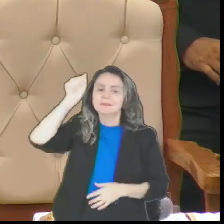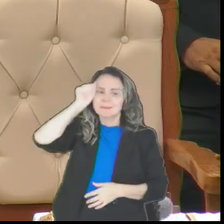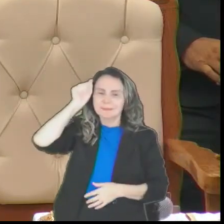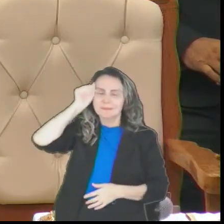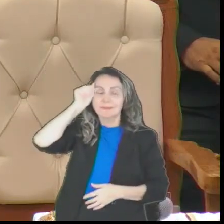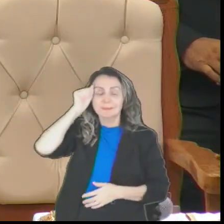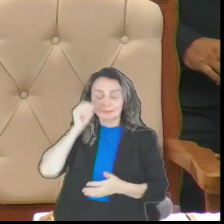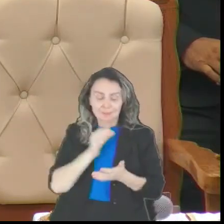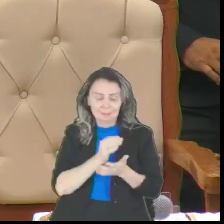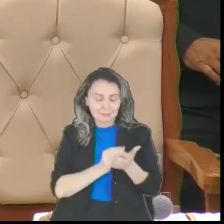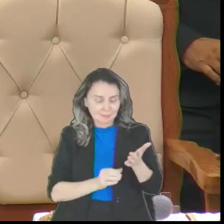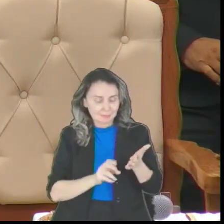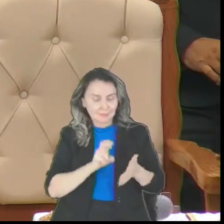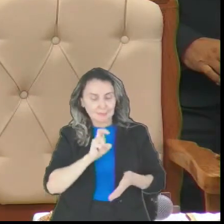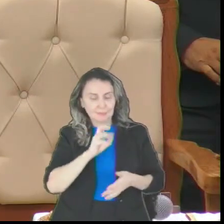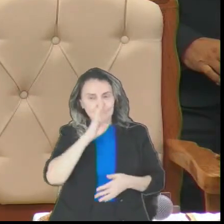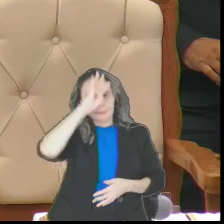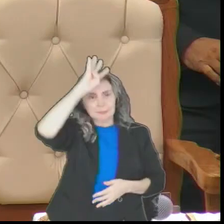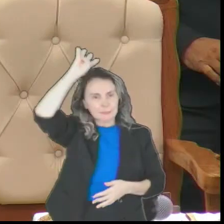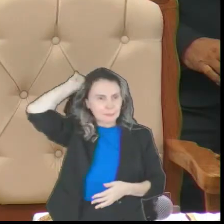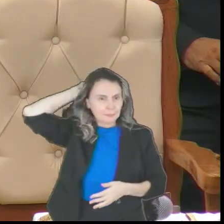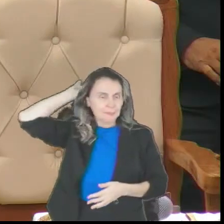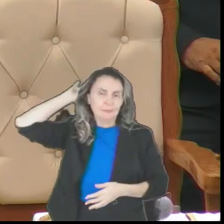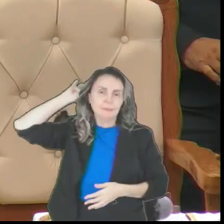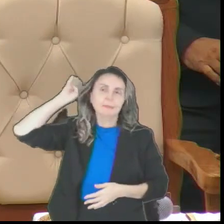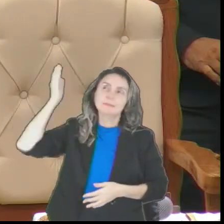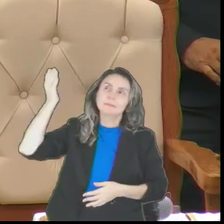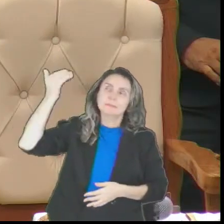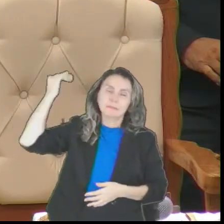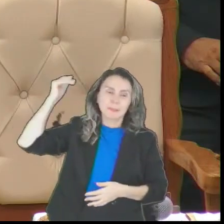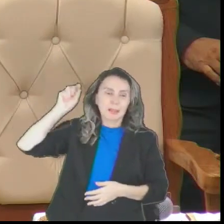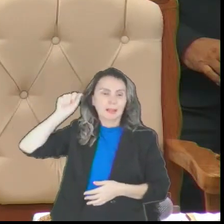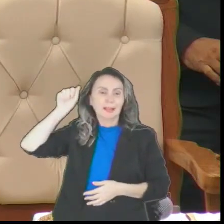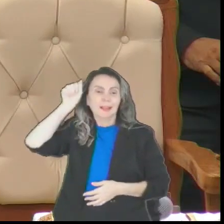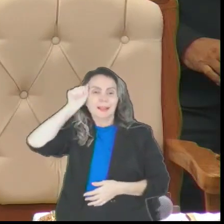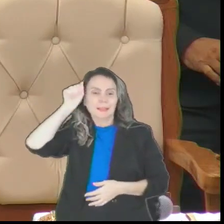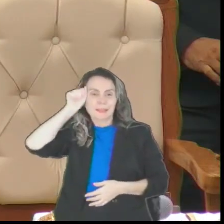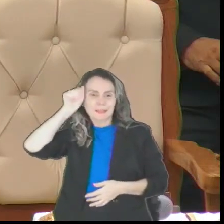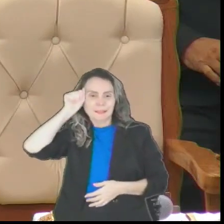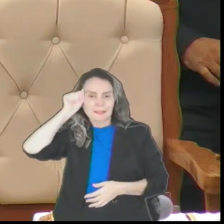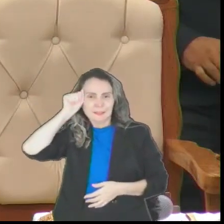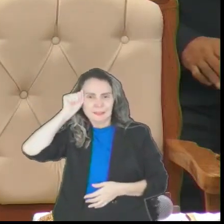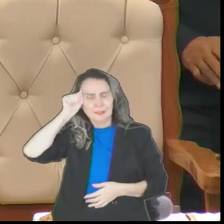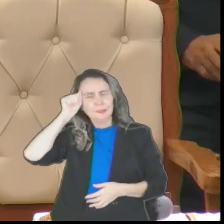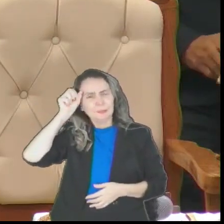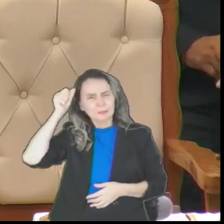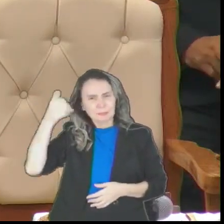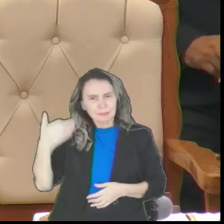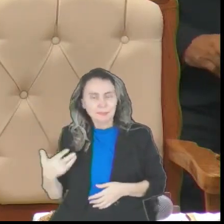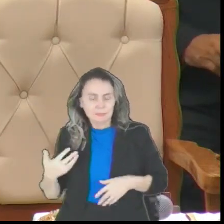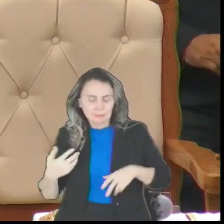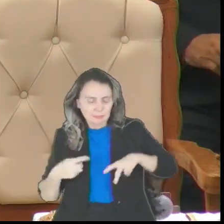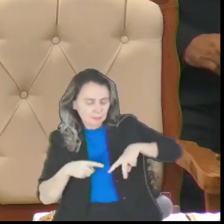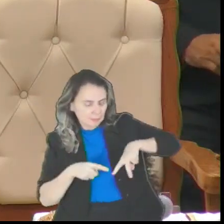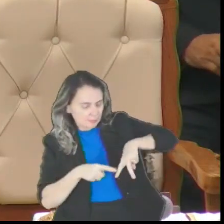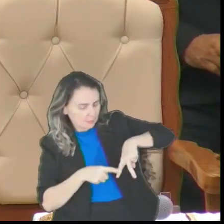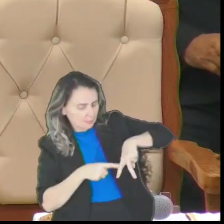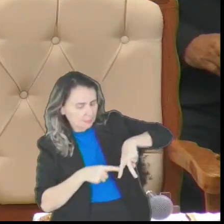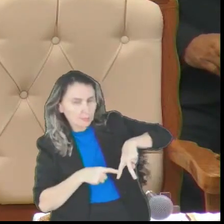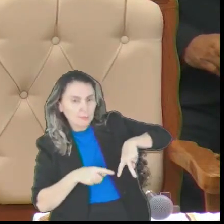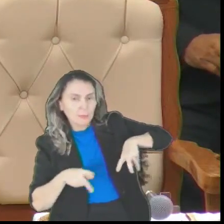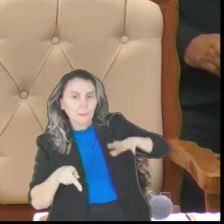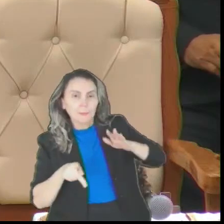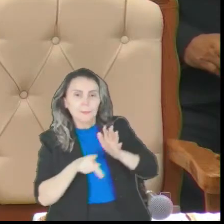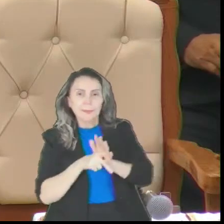de Romanos, desde a coxa de Adão, quando ele fala da coxa de Adão, ele está falando da geração